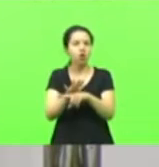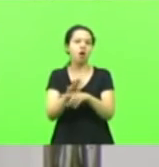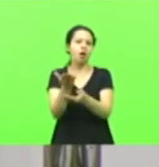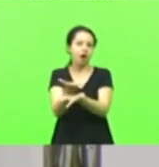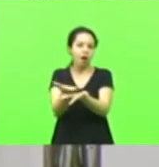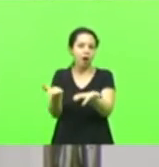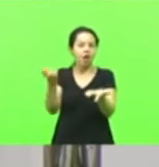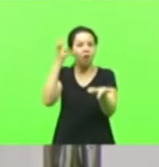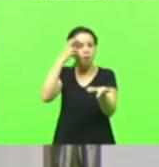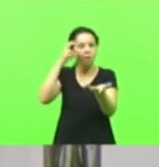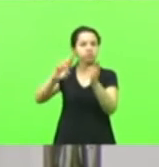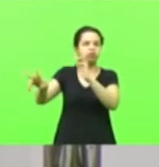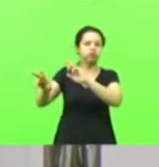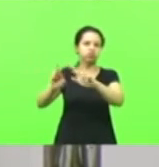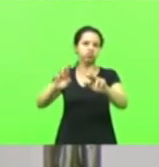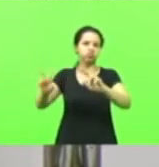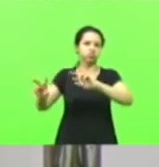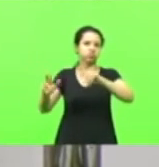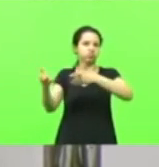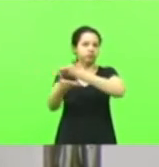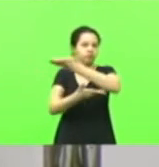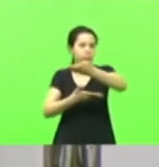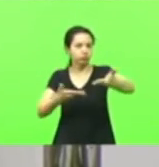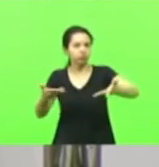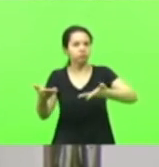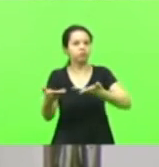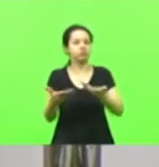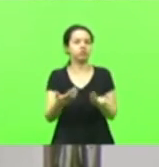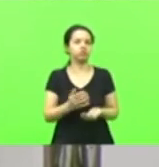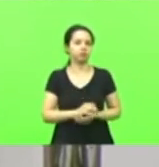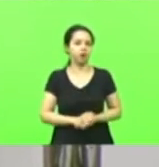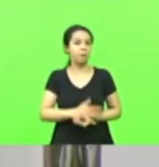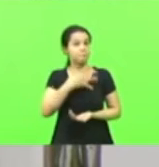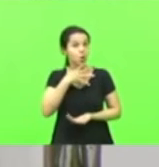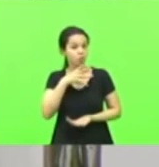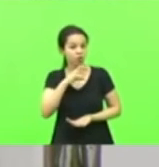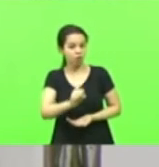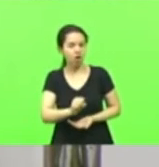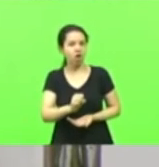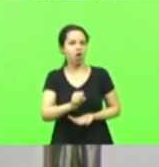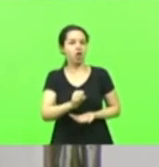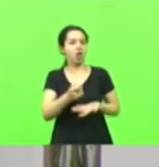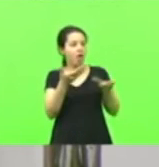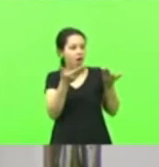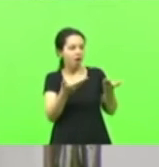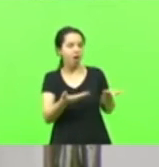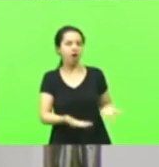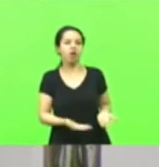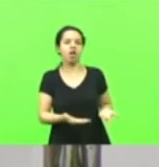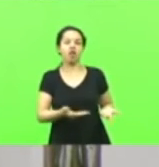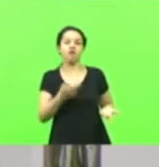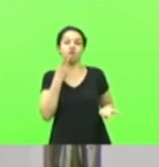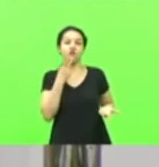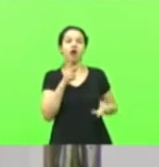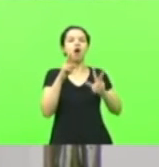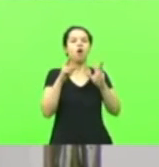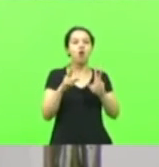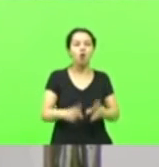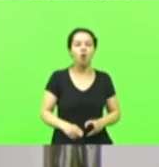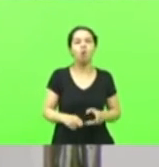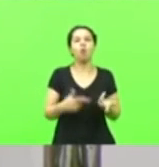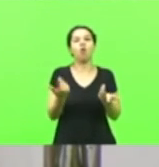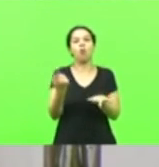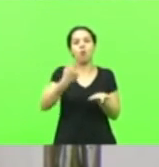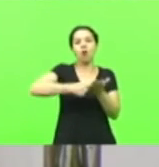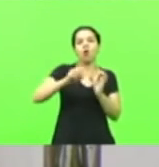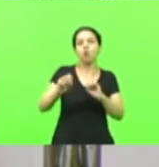Catarinense é de Paulo Freire a falar de compromisso dedicação Liberdade opção política